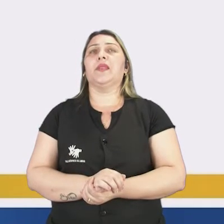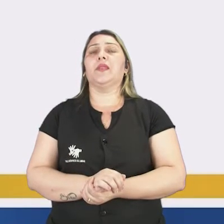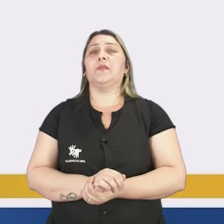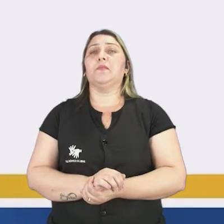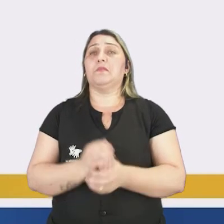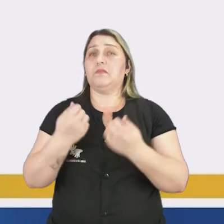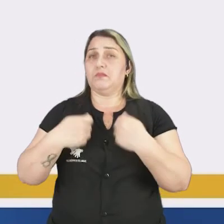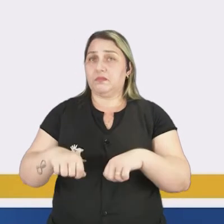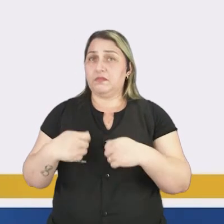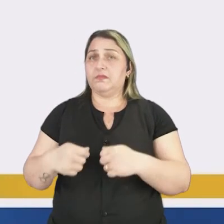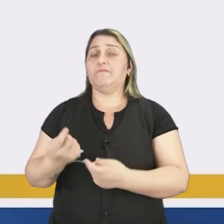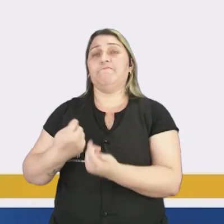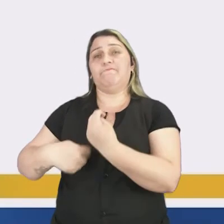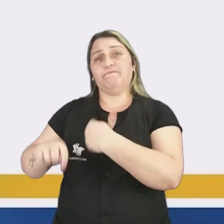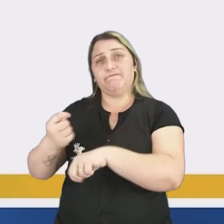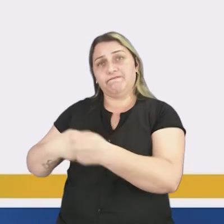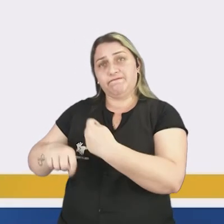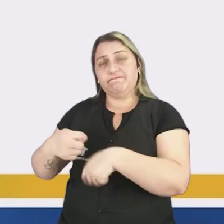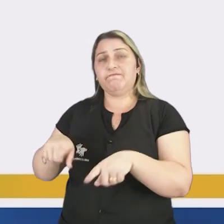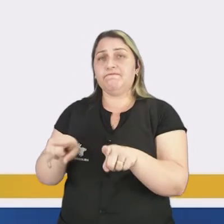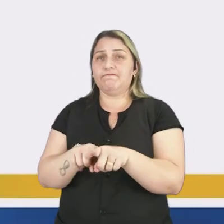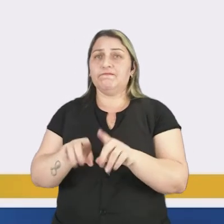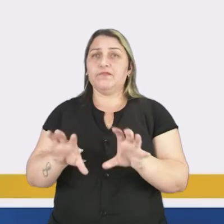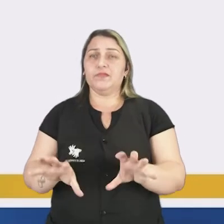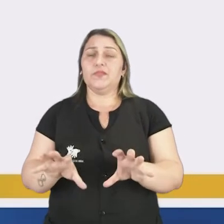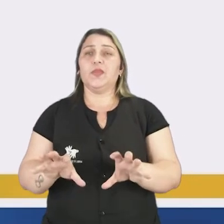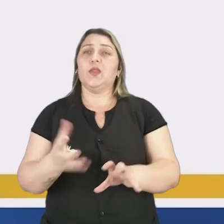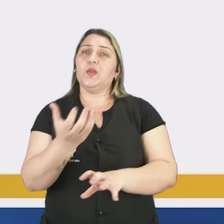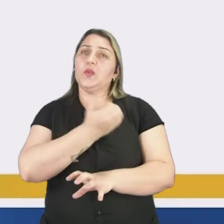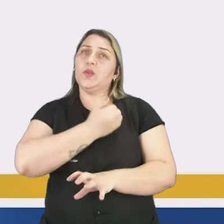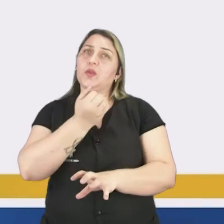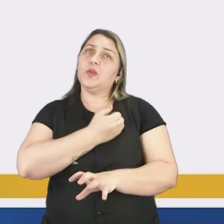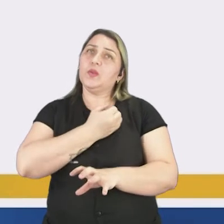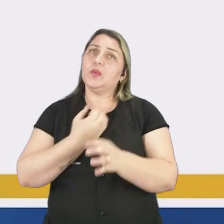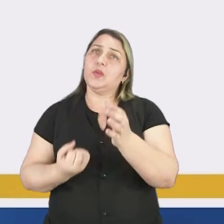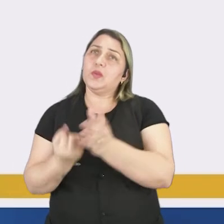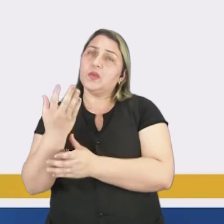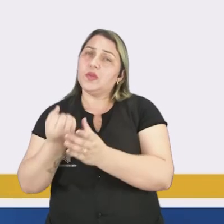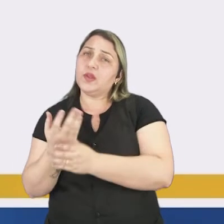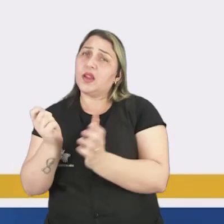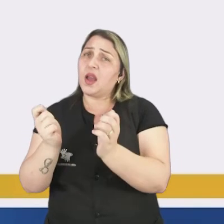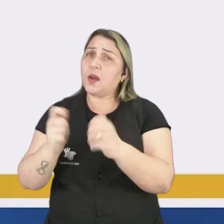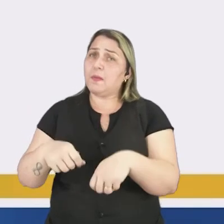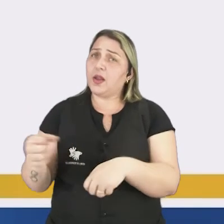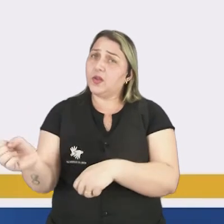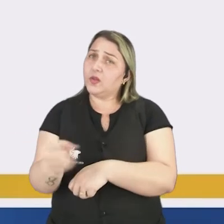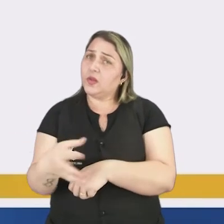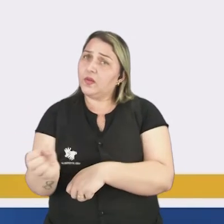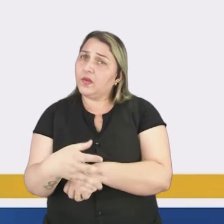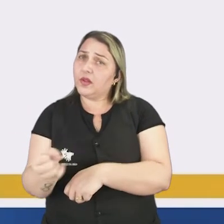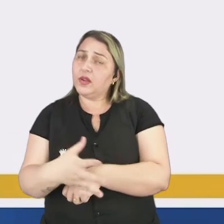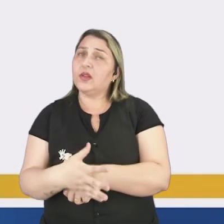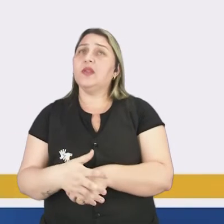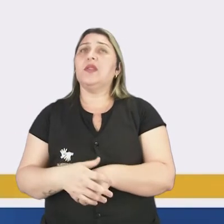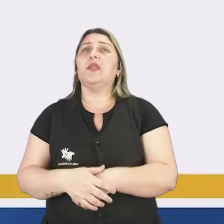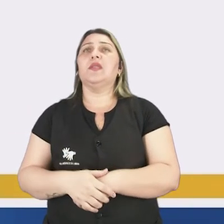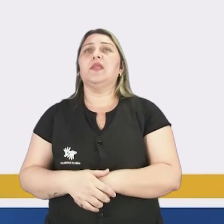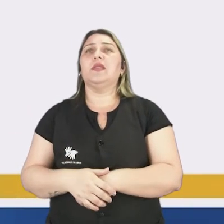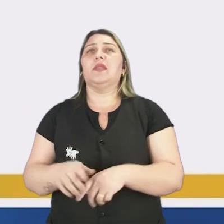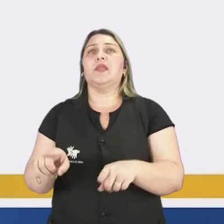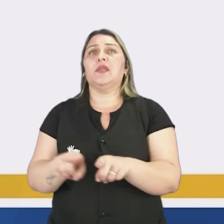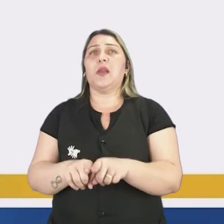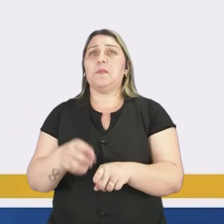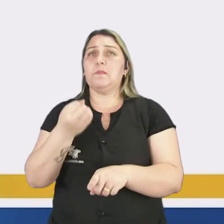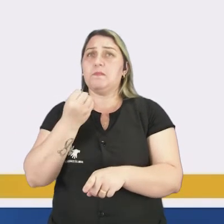os setores econômicos. Através delas, um maior número de produtores é capaz de inovar e a obsolescência